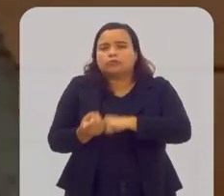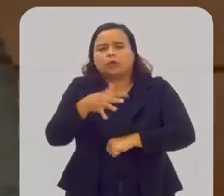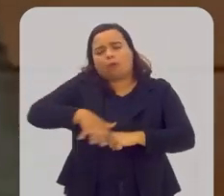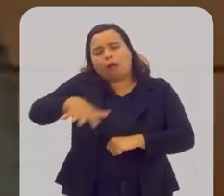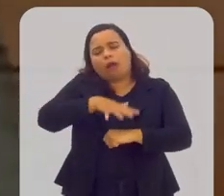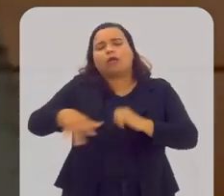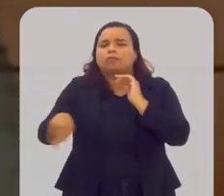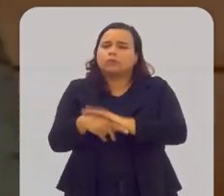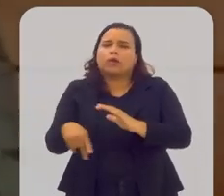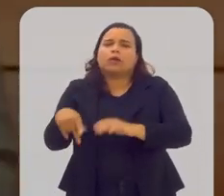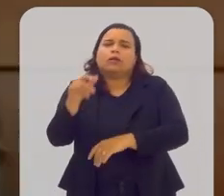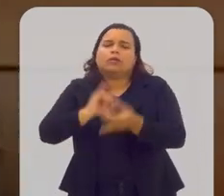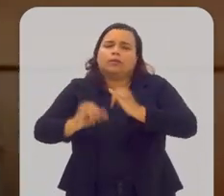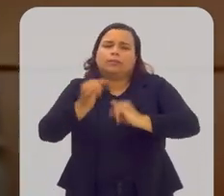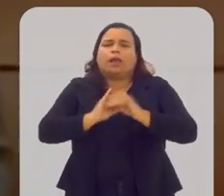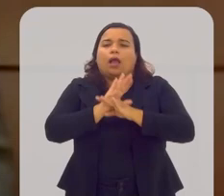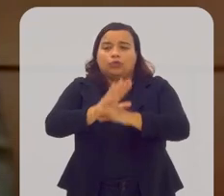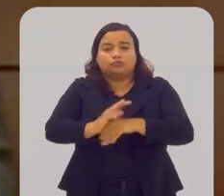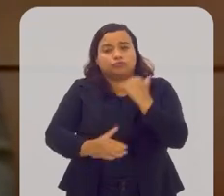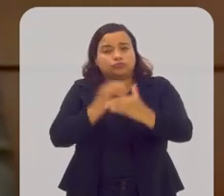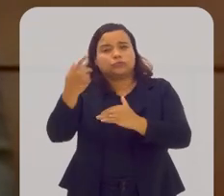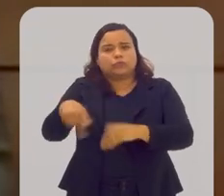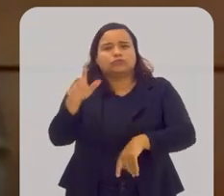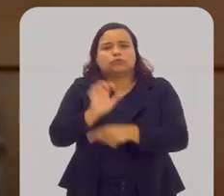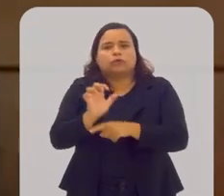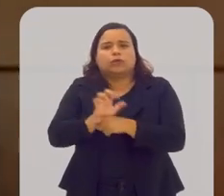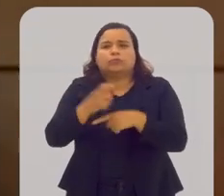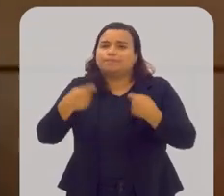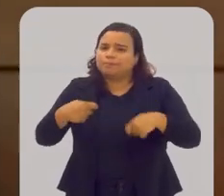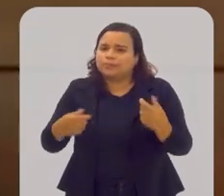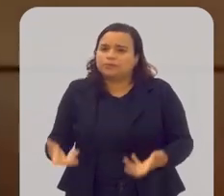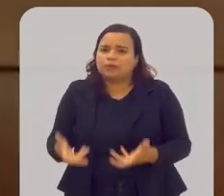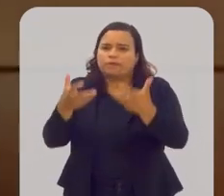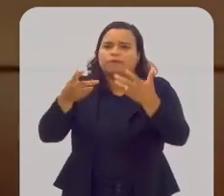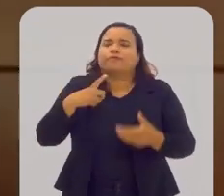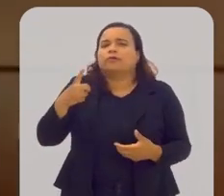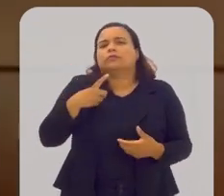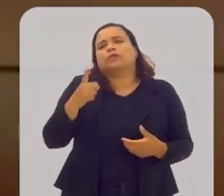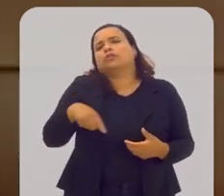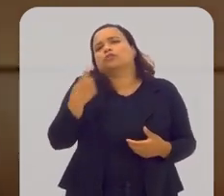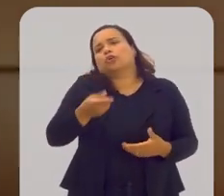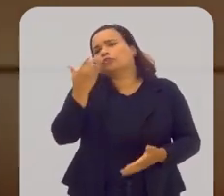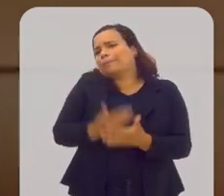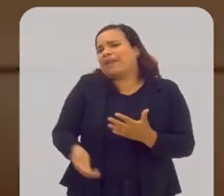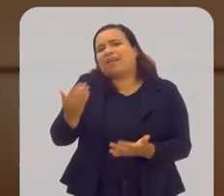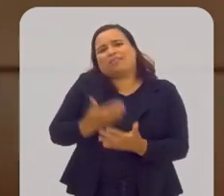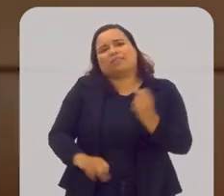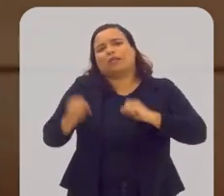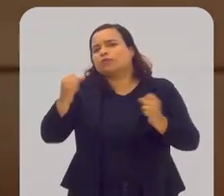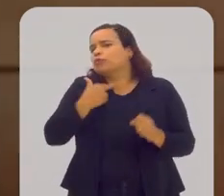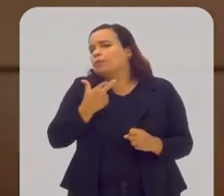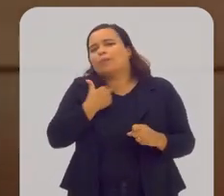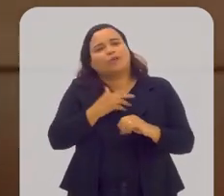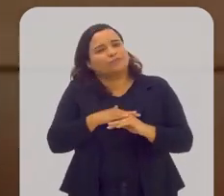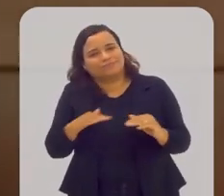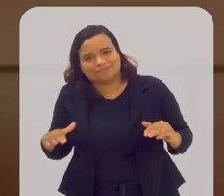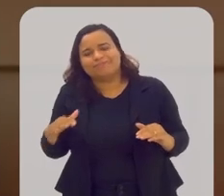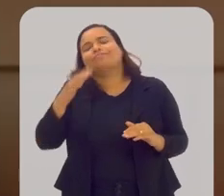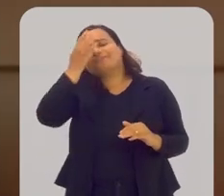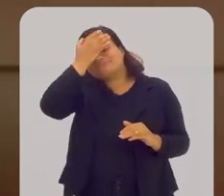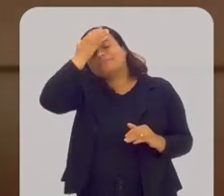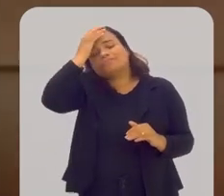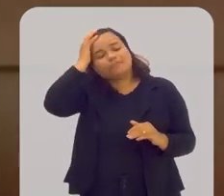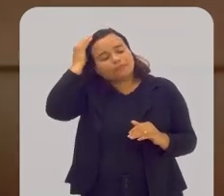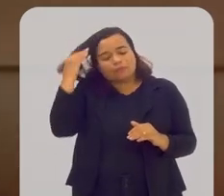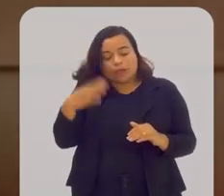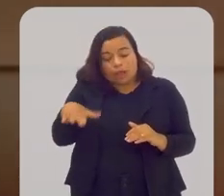química, para o desenvolvimento do nosso Estado. E isso precisa cada vez mais ser fortalecido. A gente não pode mais perder indústrias